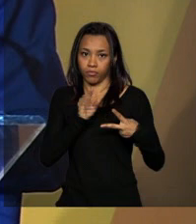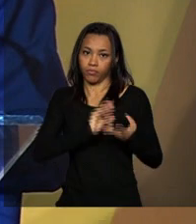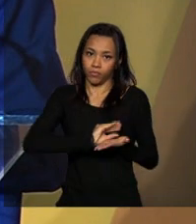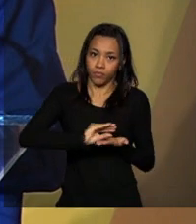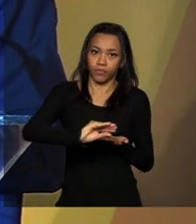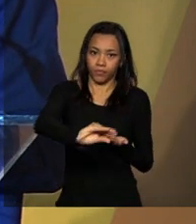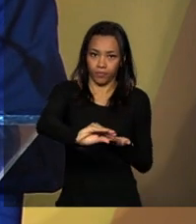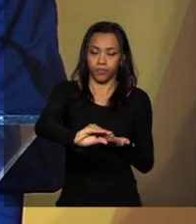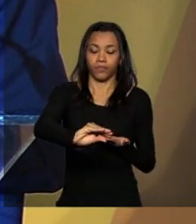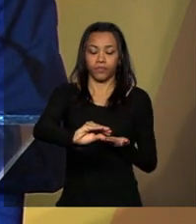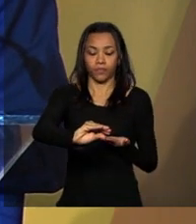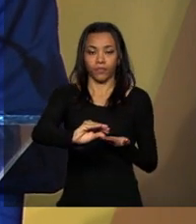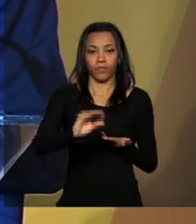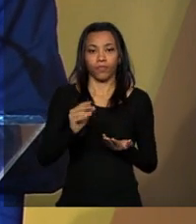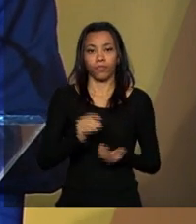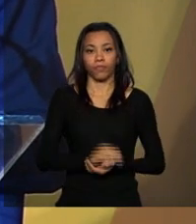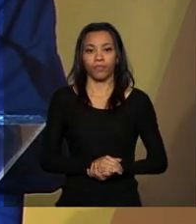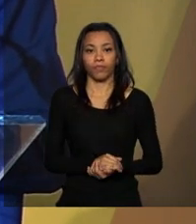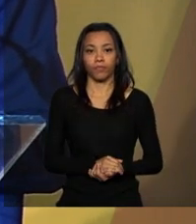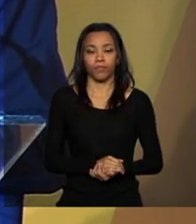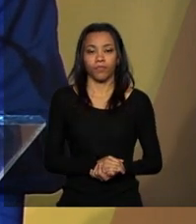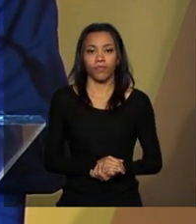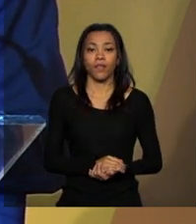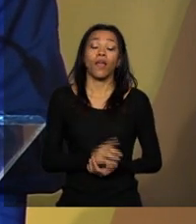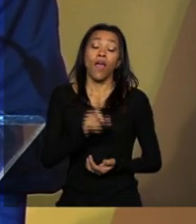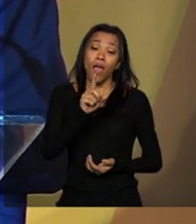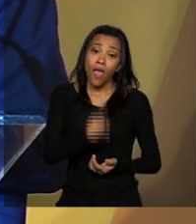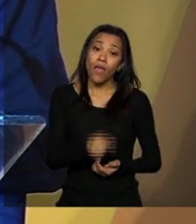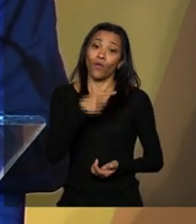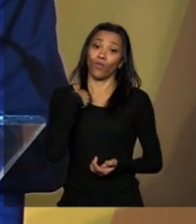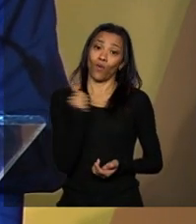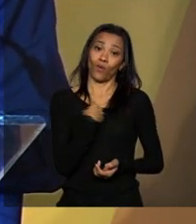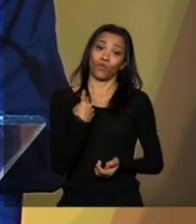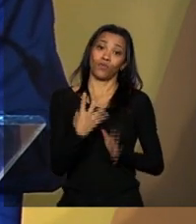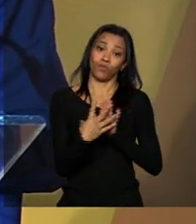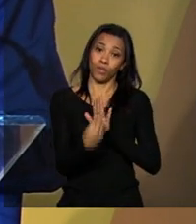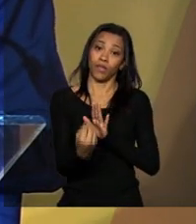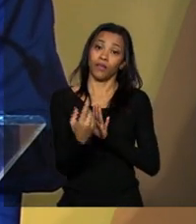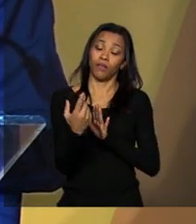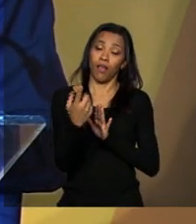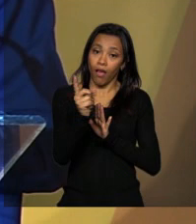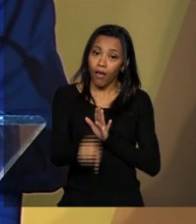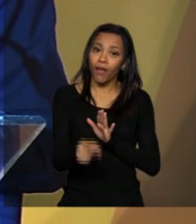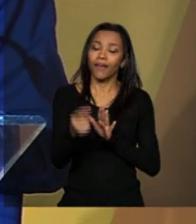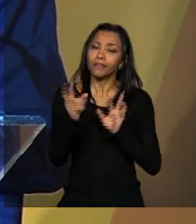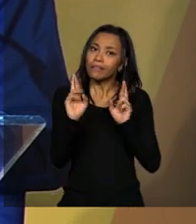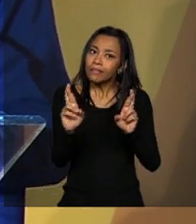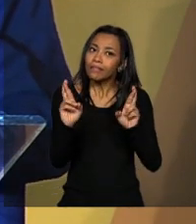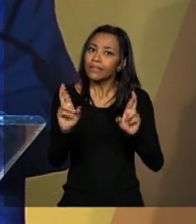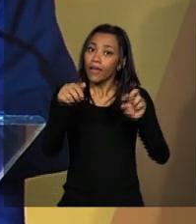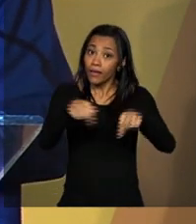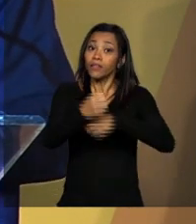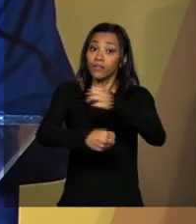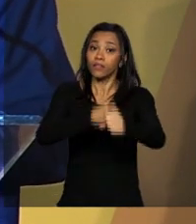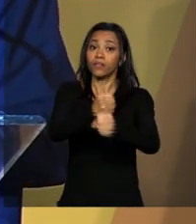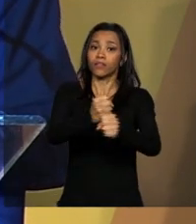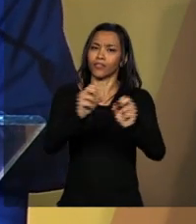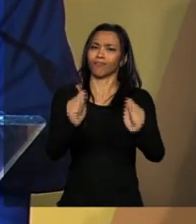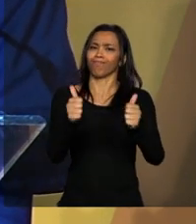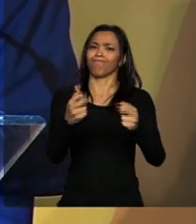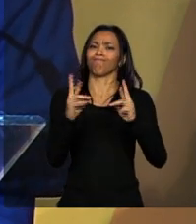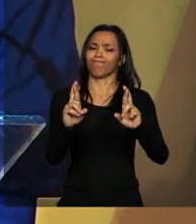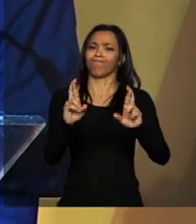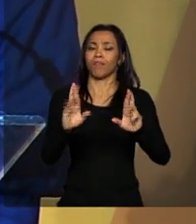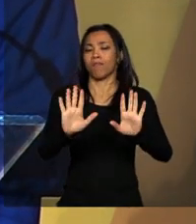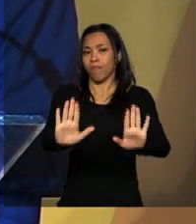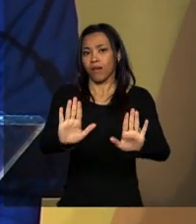é o que é o nosso modelo Nossa expectativa não só este ano mas principalmente